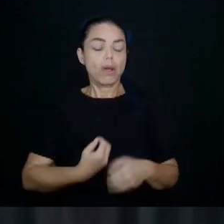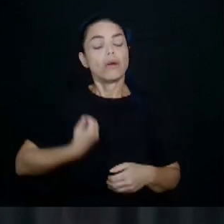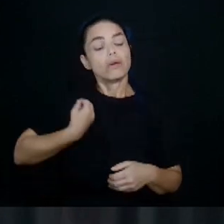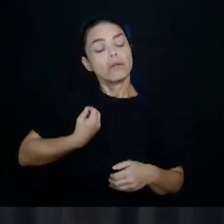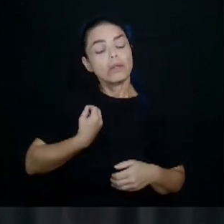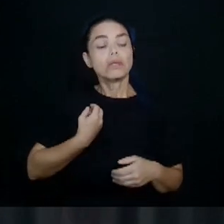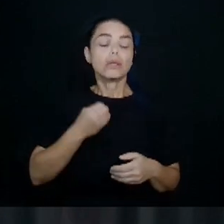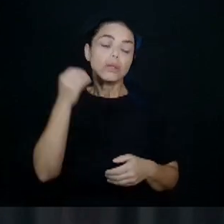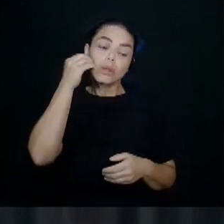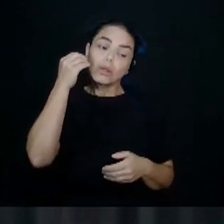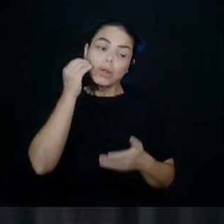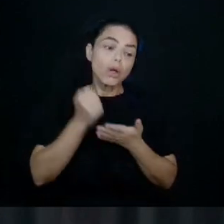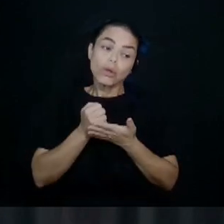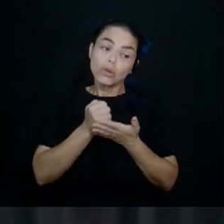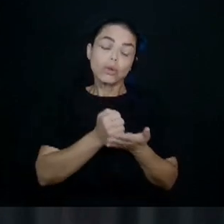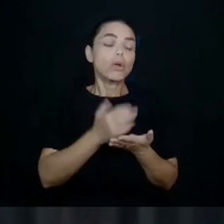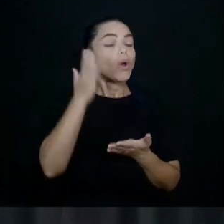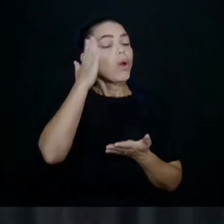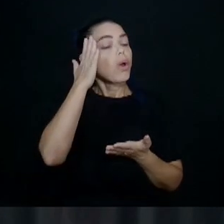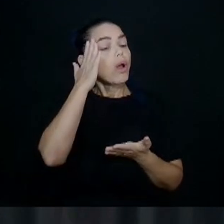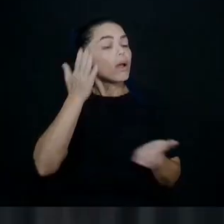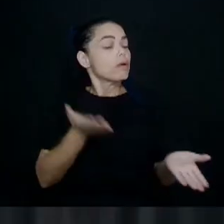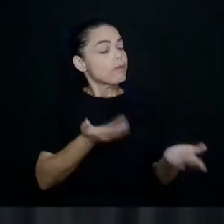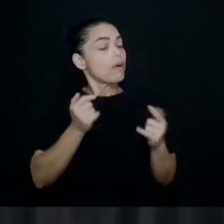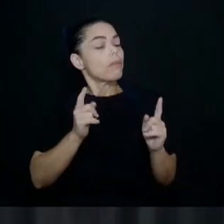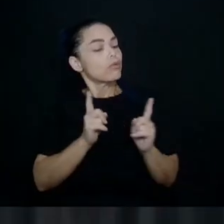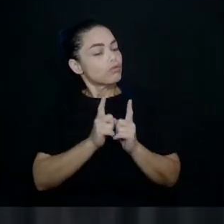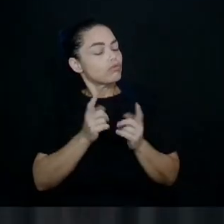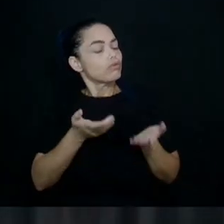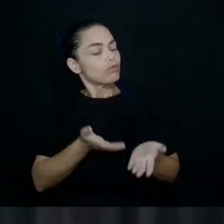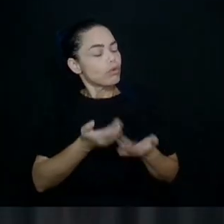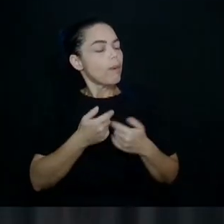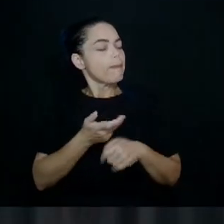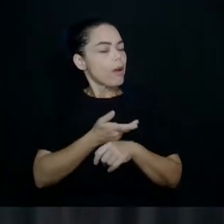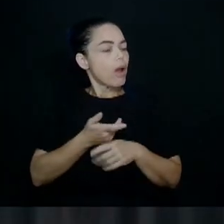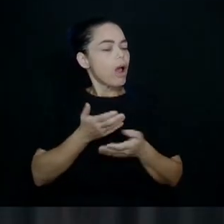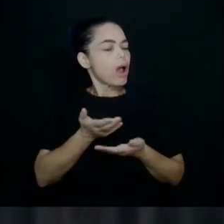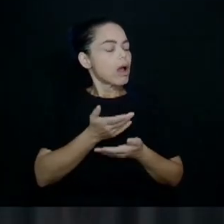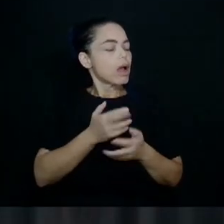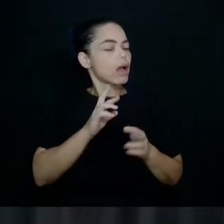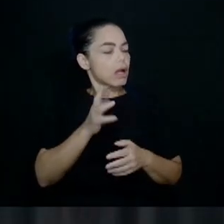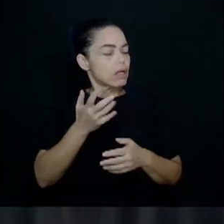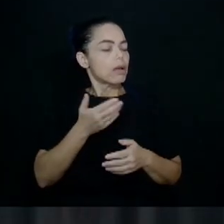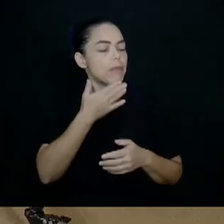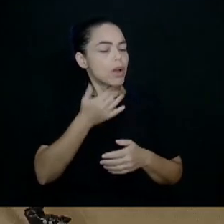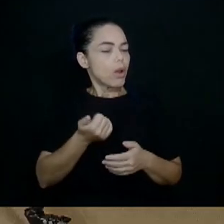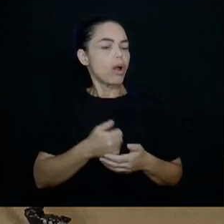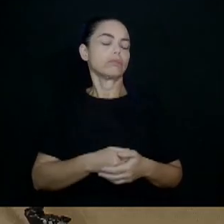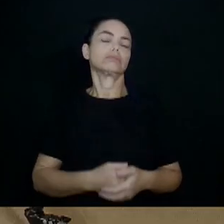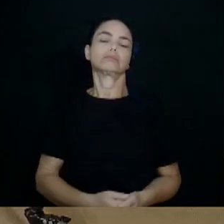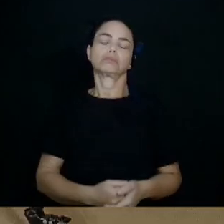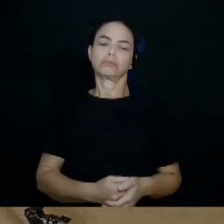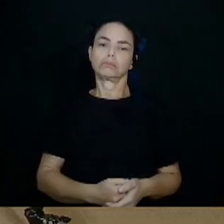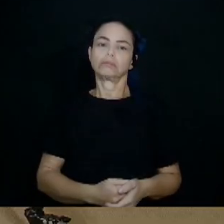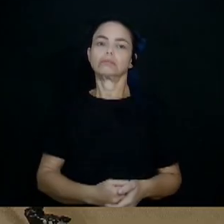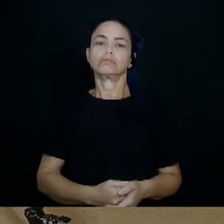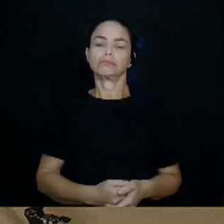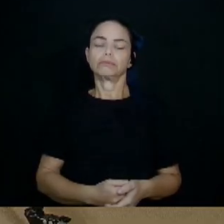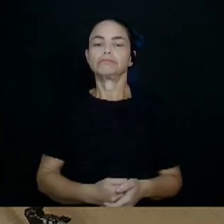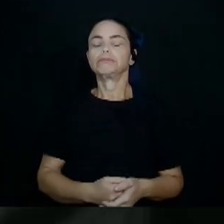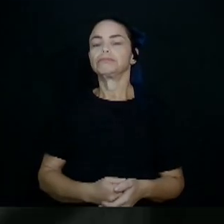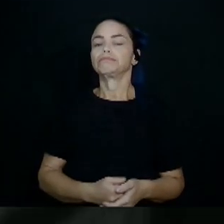tentando entender e juntos aqui a gente vai buscar resolver isso da melhor forma possível. Nossa, gente, é um